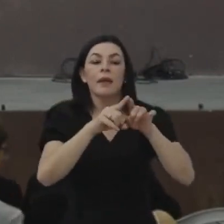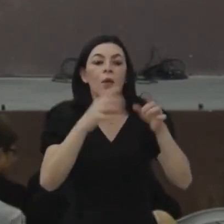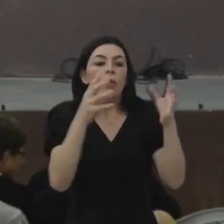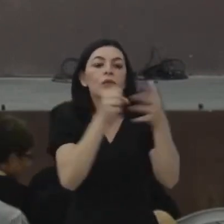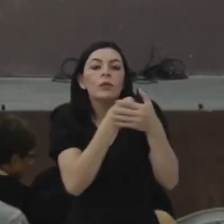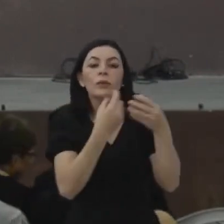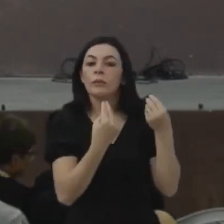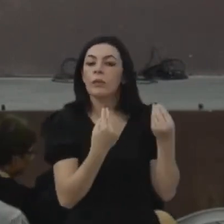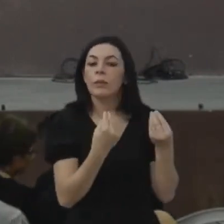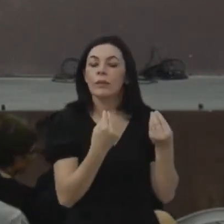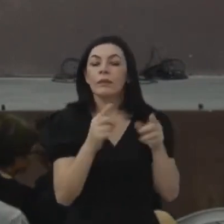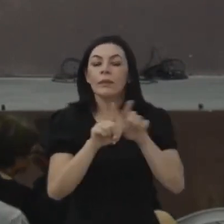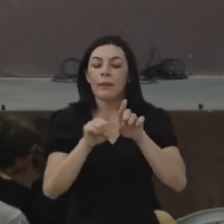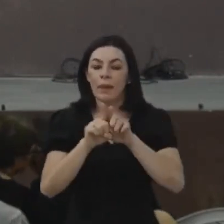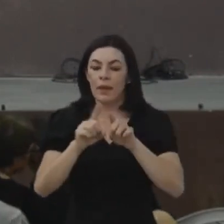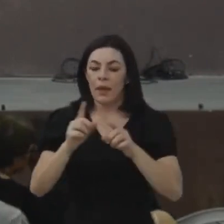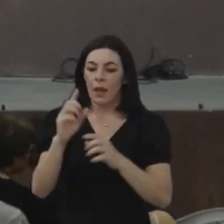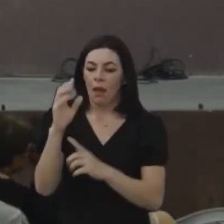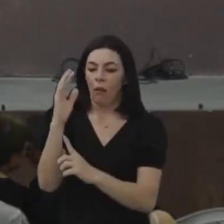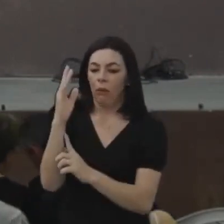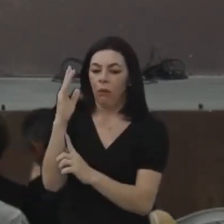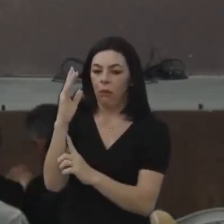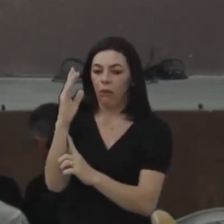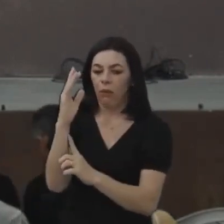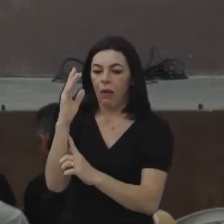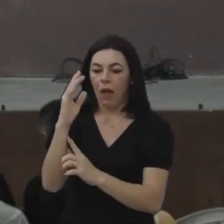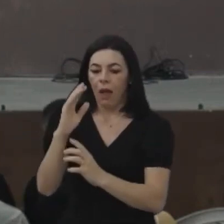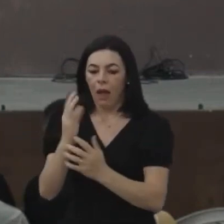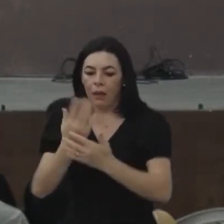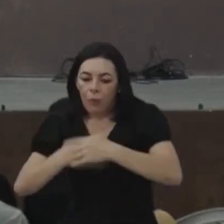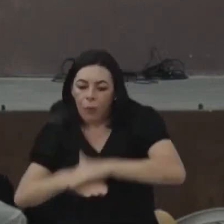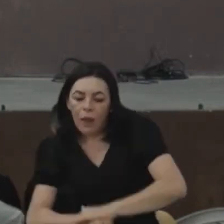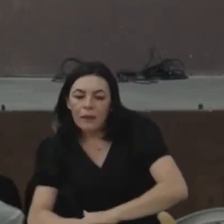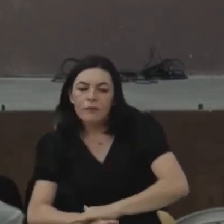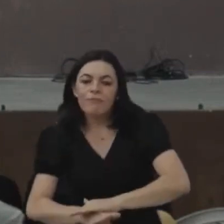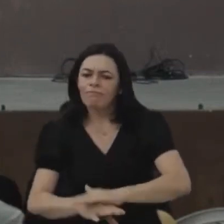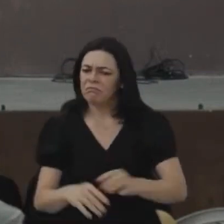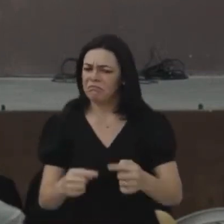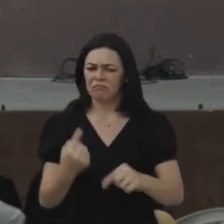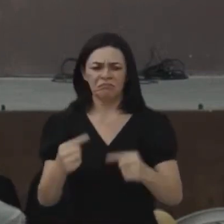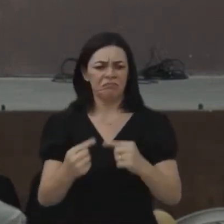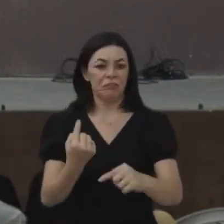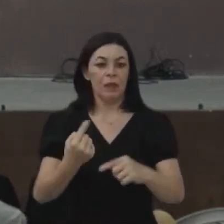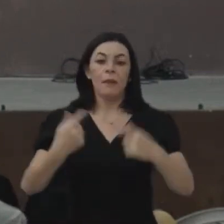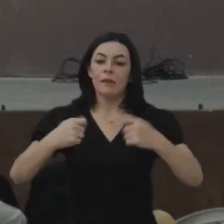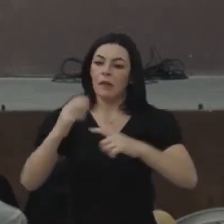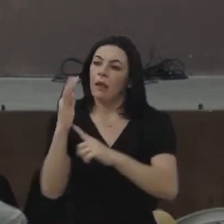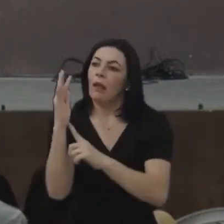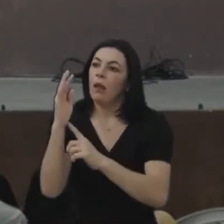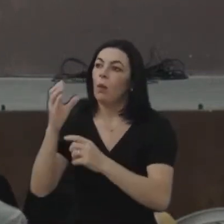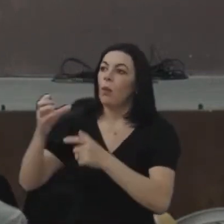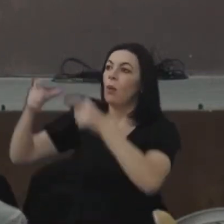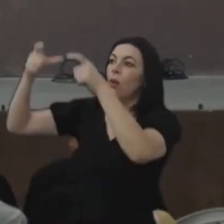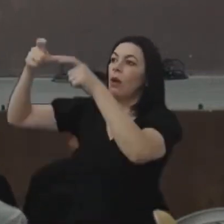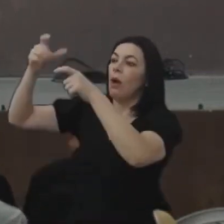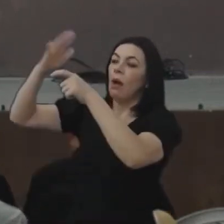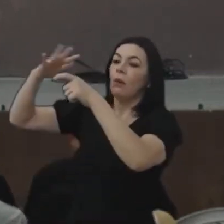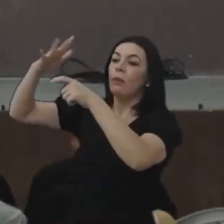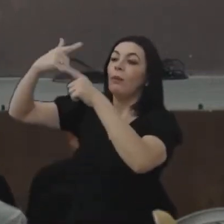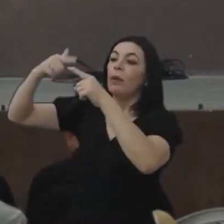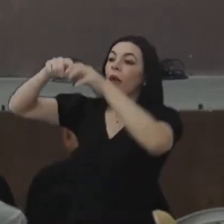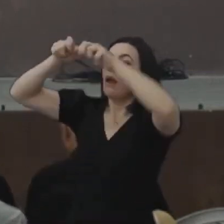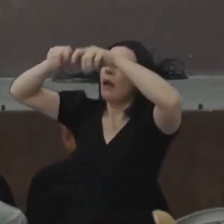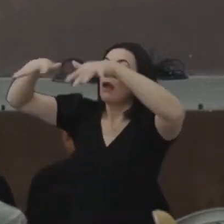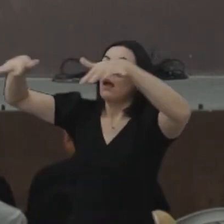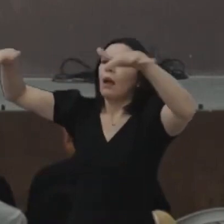lamparina para colocá-la debaixo de um cesto, mas no lugar adequado, onde ilumina bem a todos os que estão na casa.